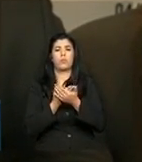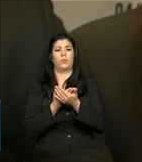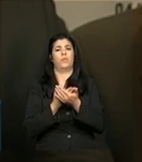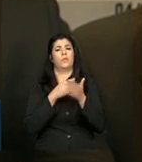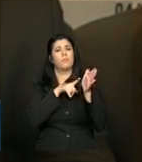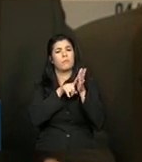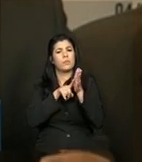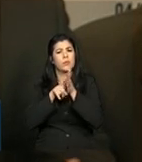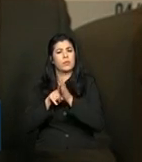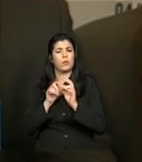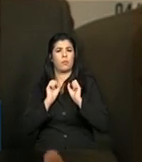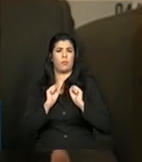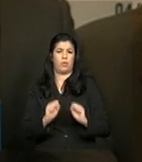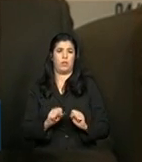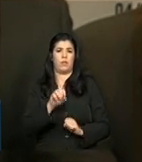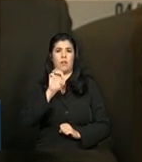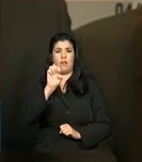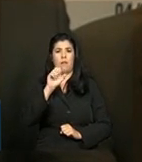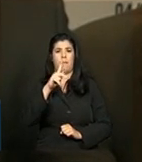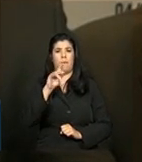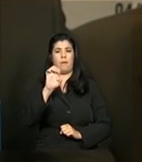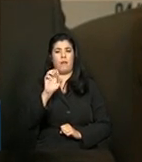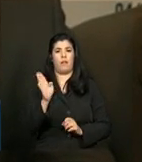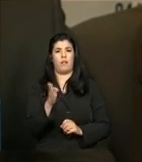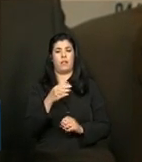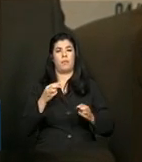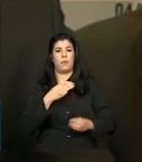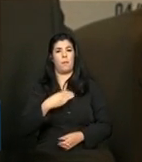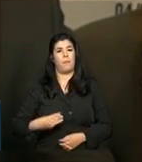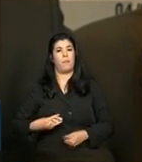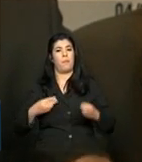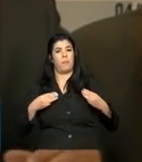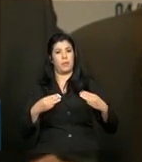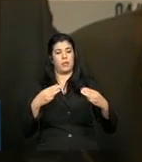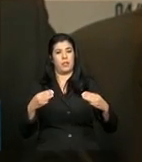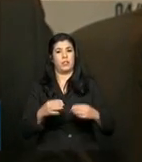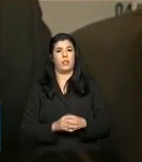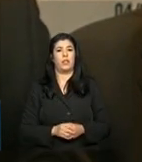pelo Poder Concedente, aí pela EPE, pelo Ministério de Minas e Energia.